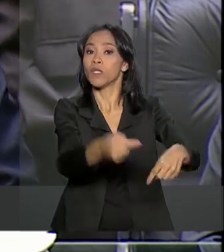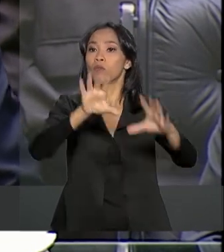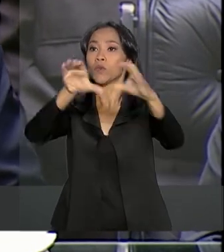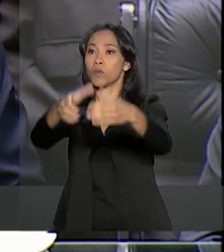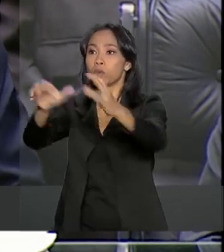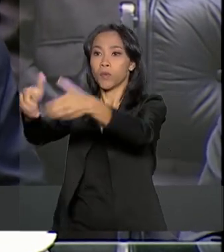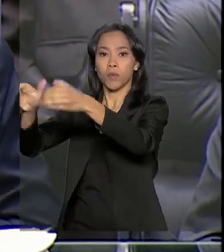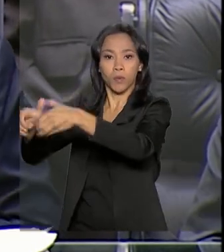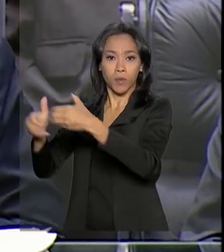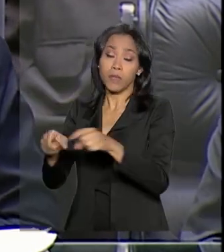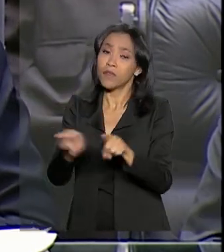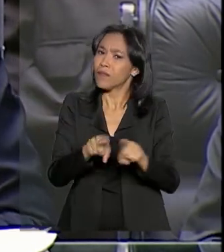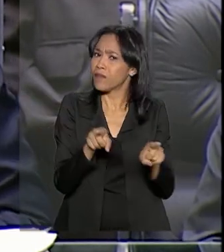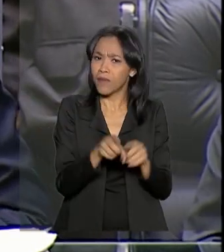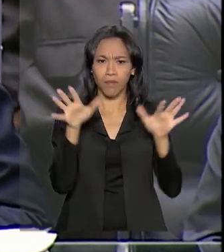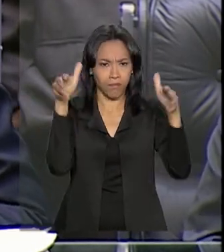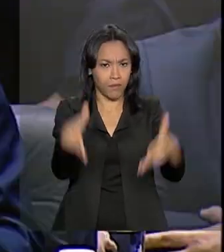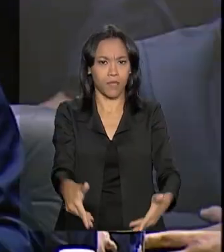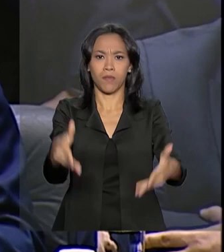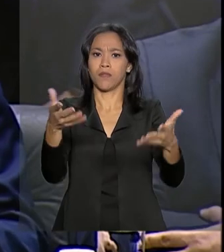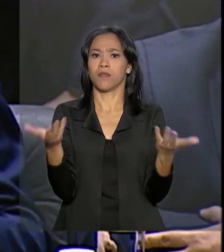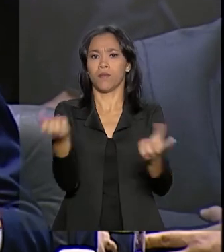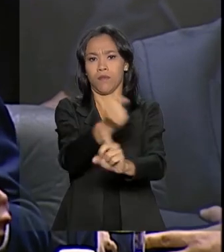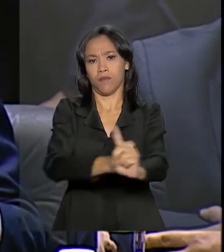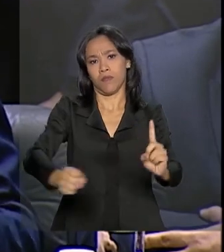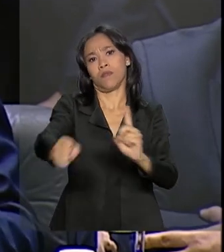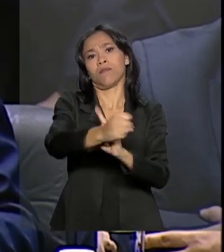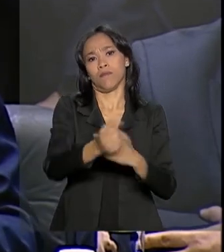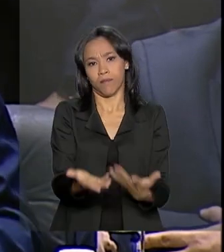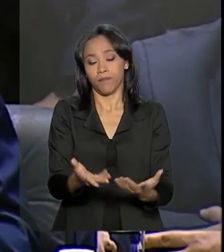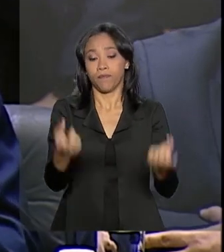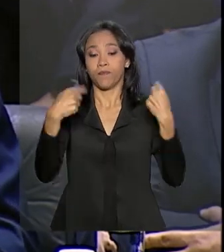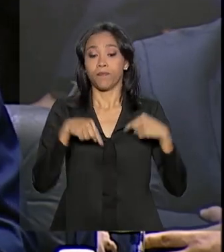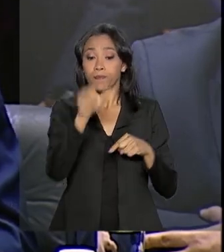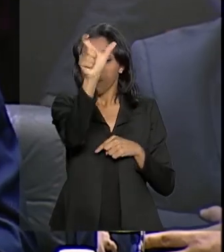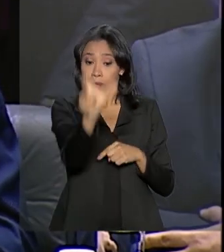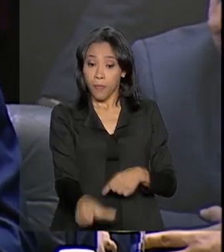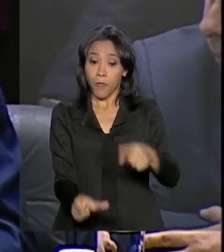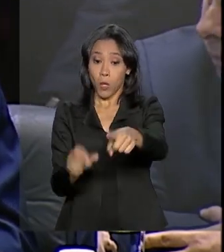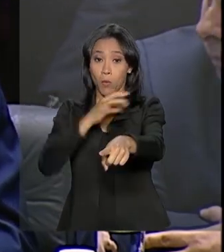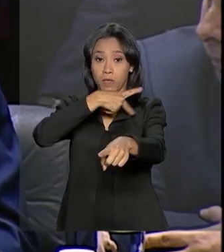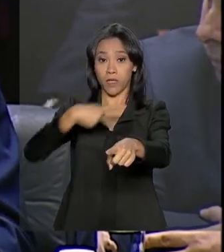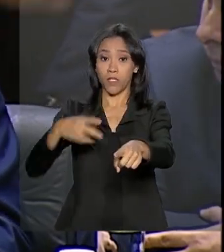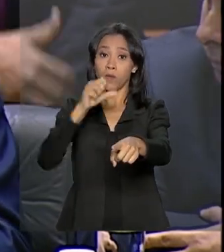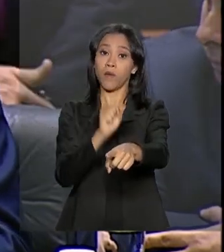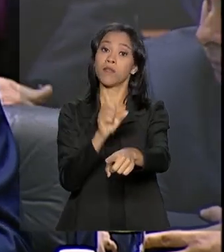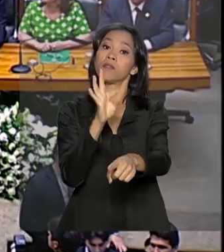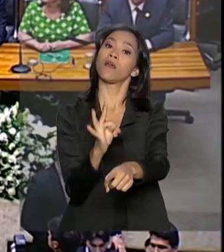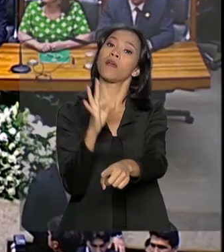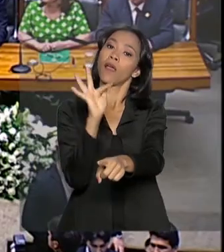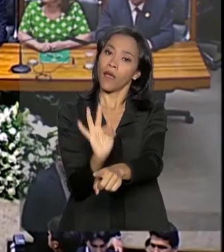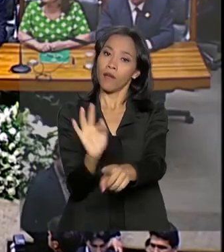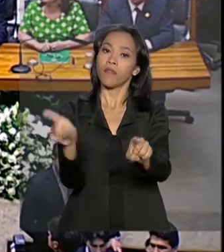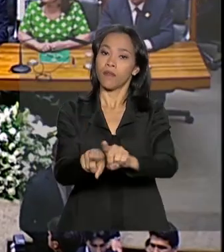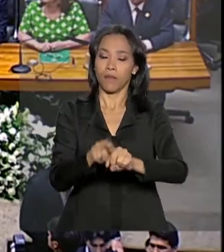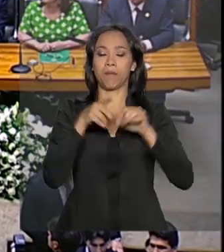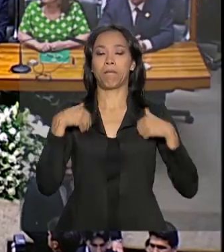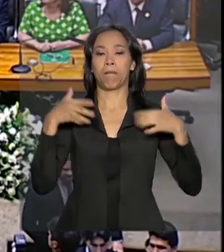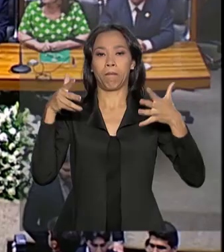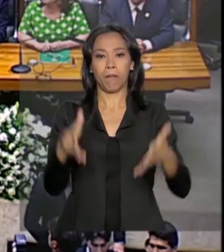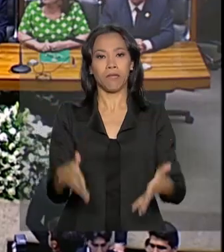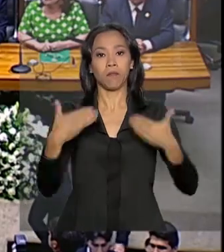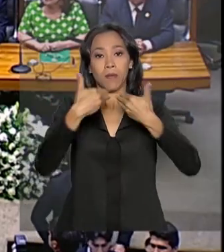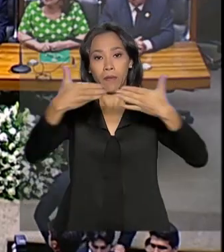com a efetiva participação popular. O presidente do Supremo Tribunal Federal também participou da solenidade de